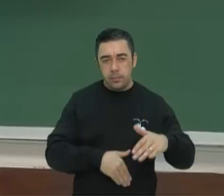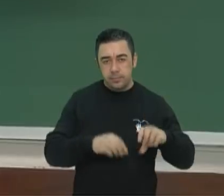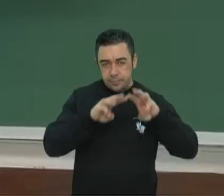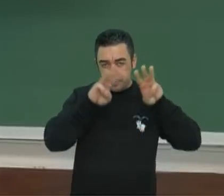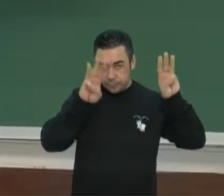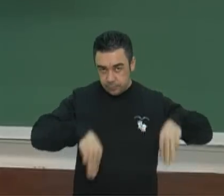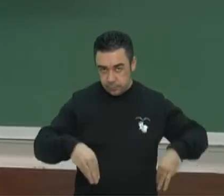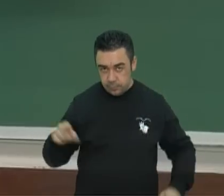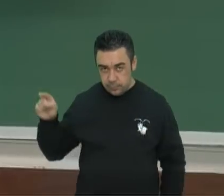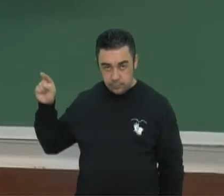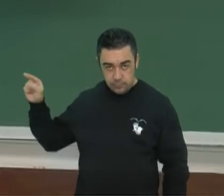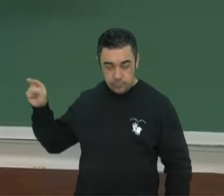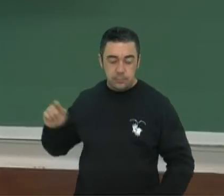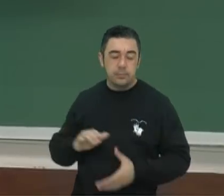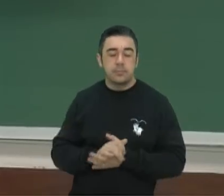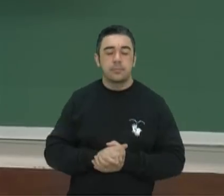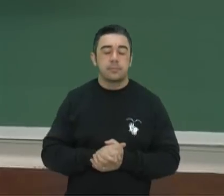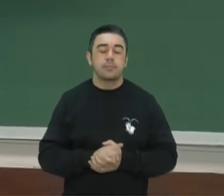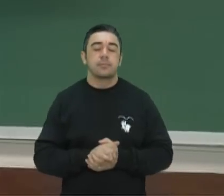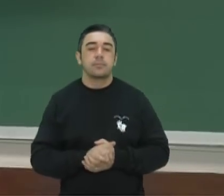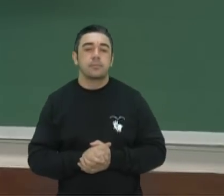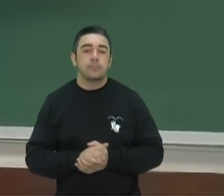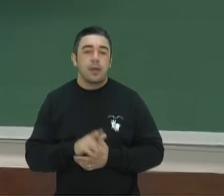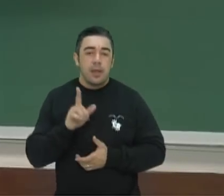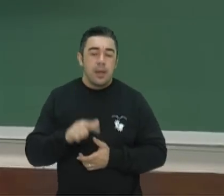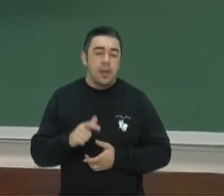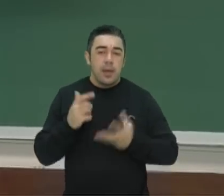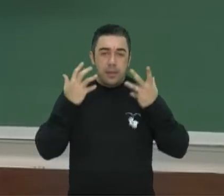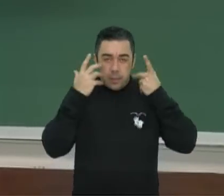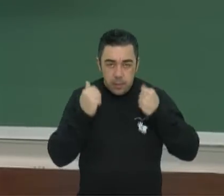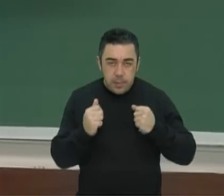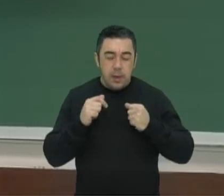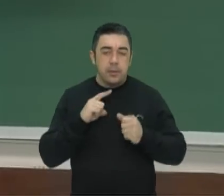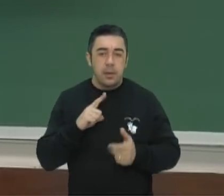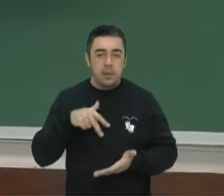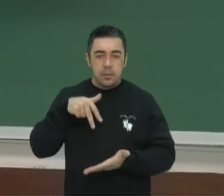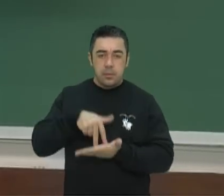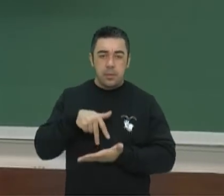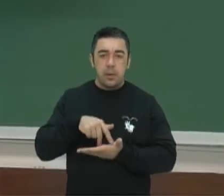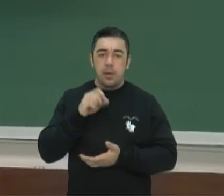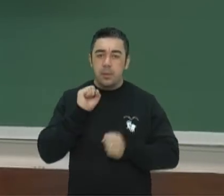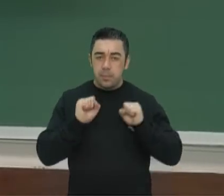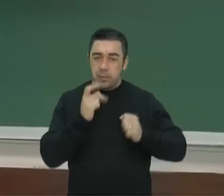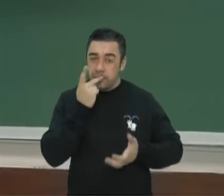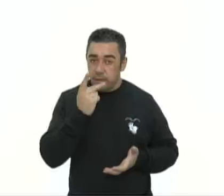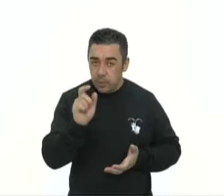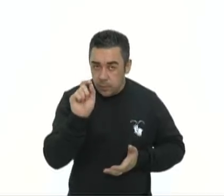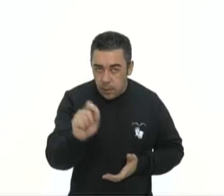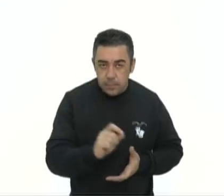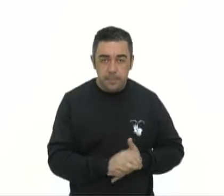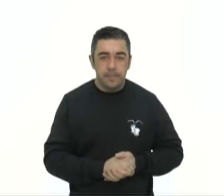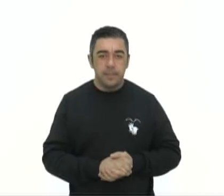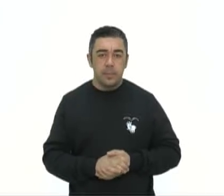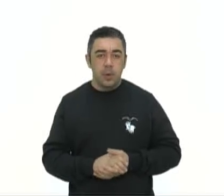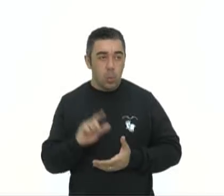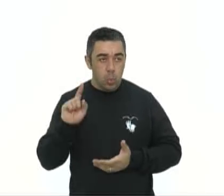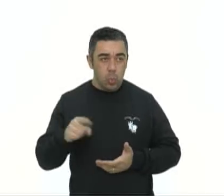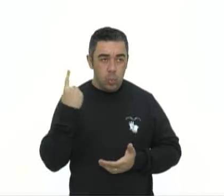Paraná. Com relação a tecidos animais de sustentação, pode-se afirmar que, alternativa